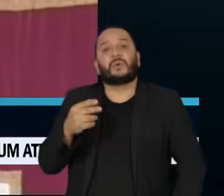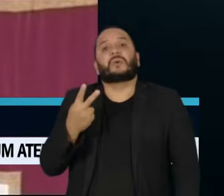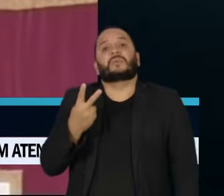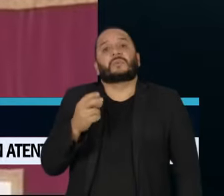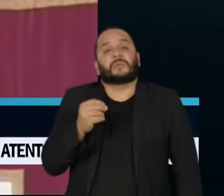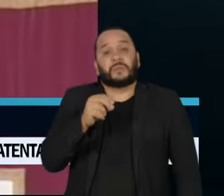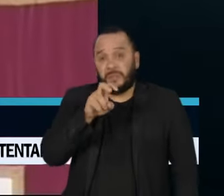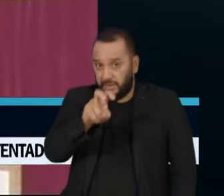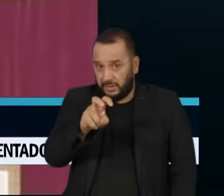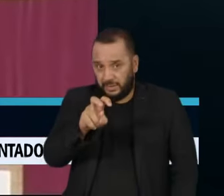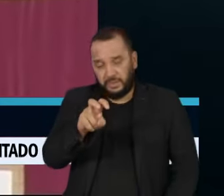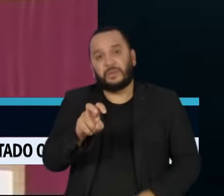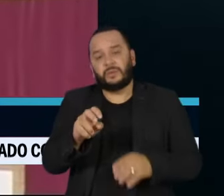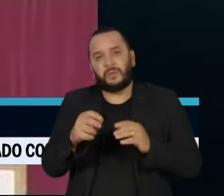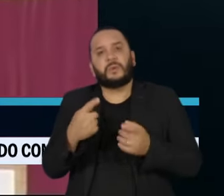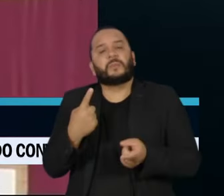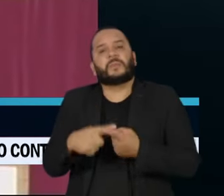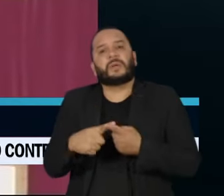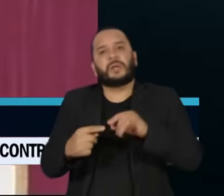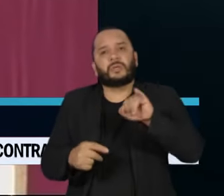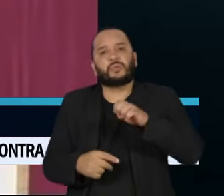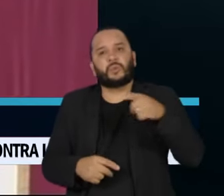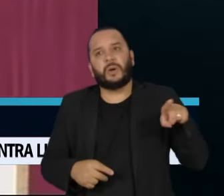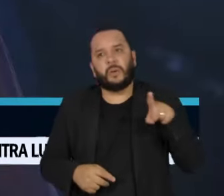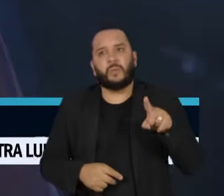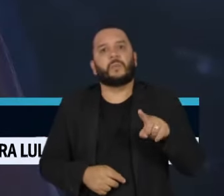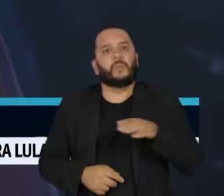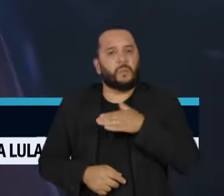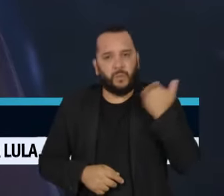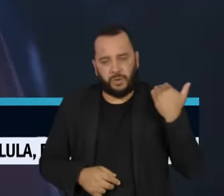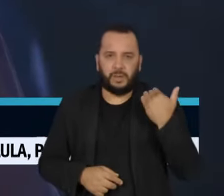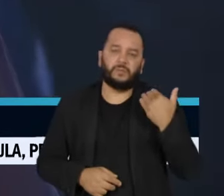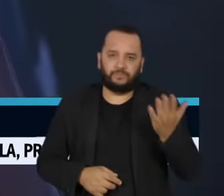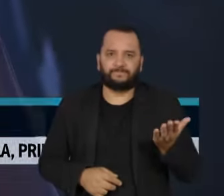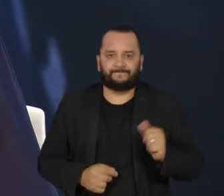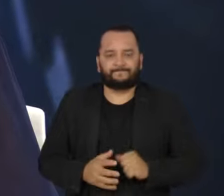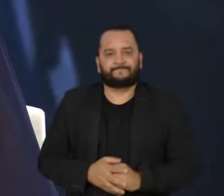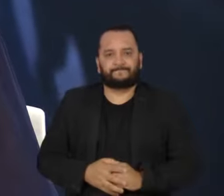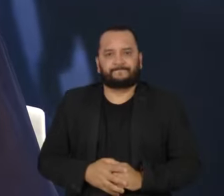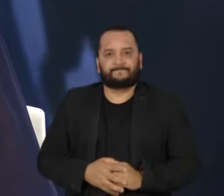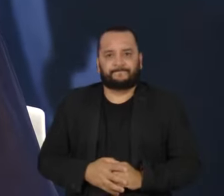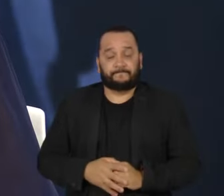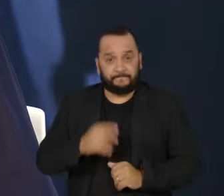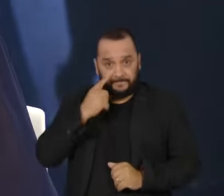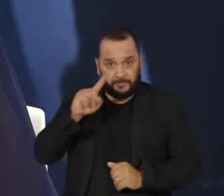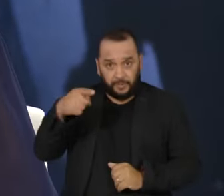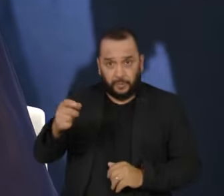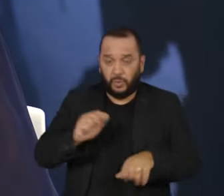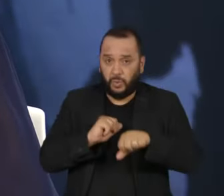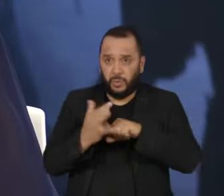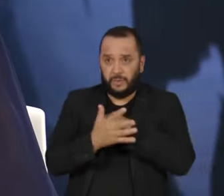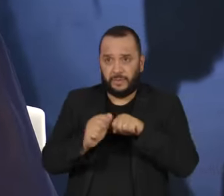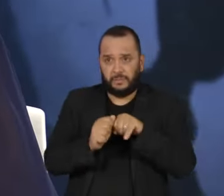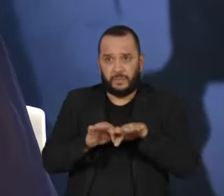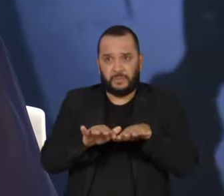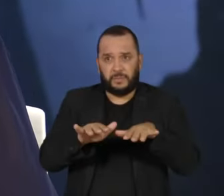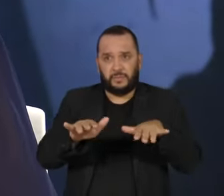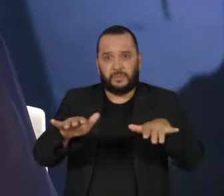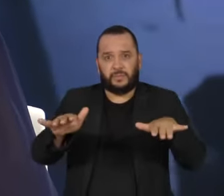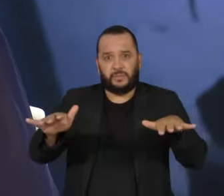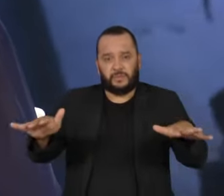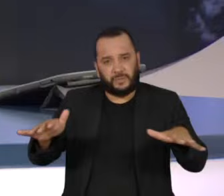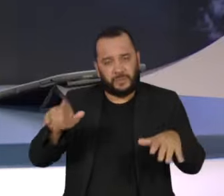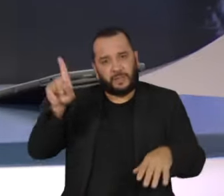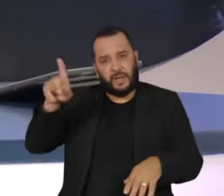Paulo II, que ocupou o lugar durante 27 anos. Veja a seguir, surto de coronavírus volta a lotar hospitais na